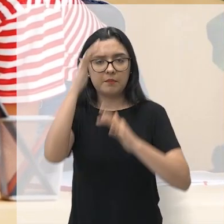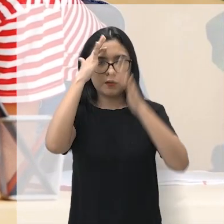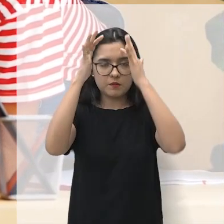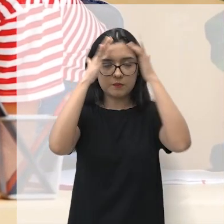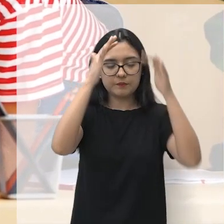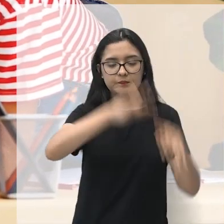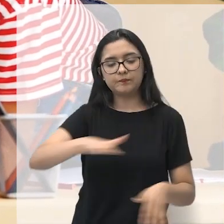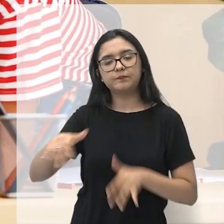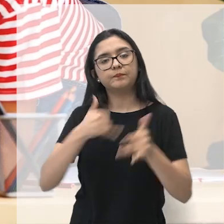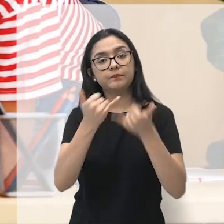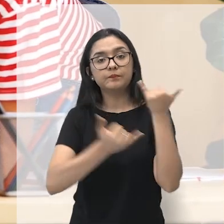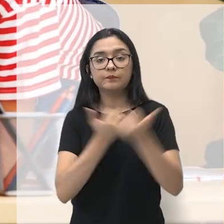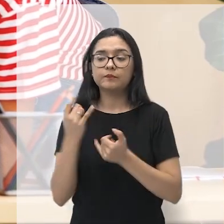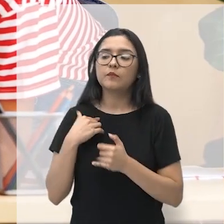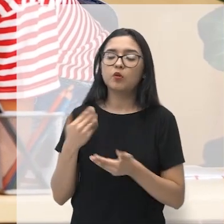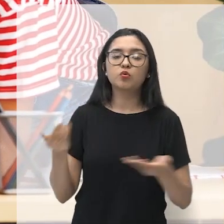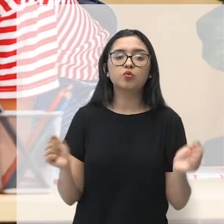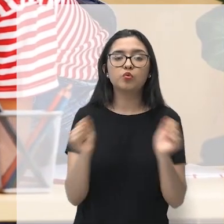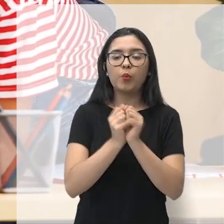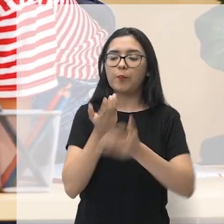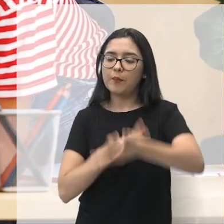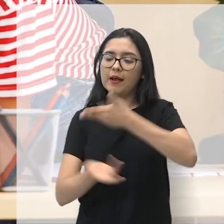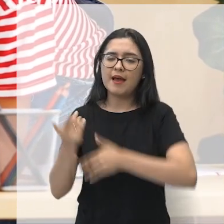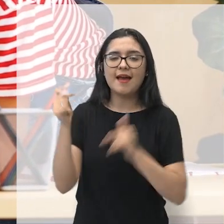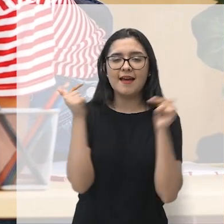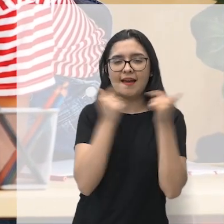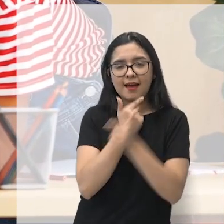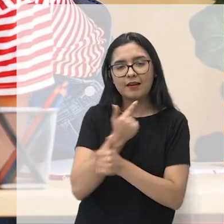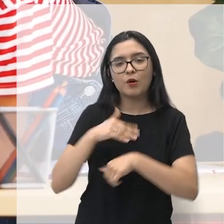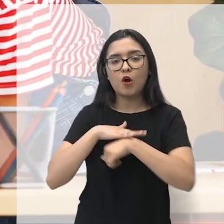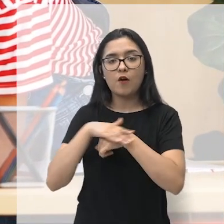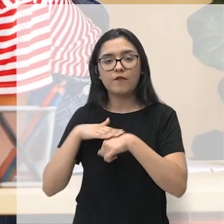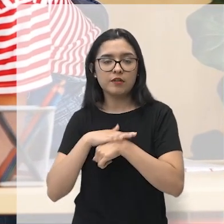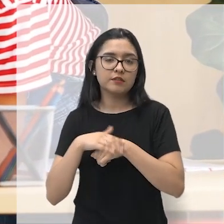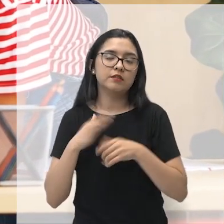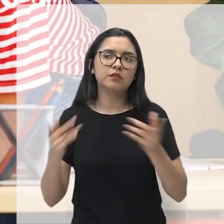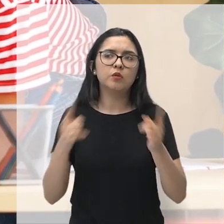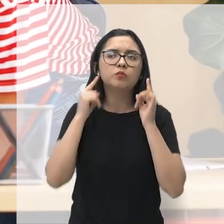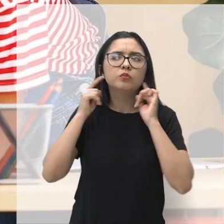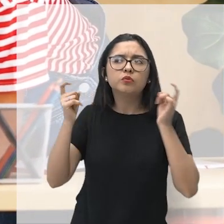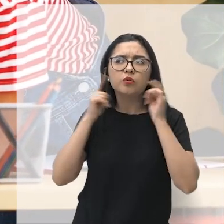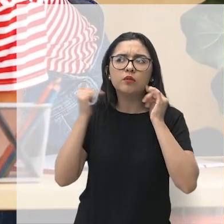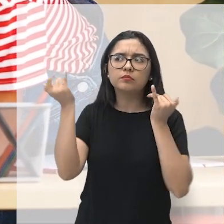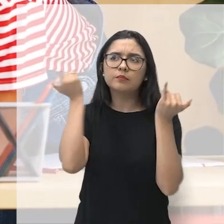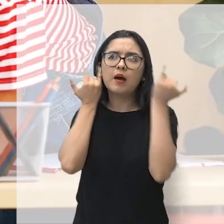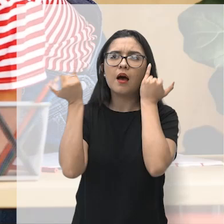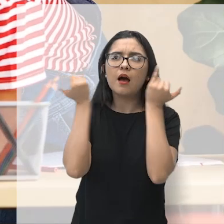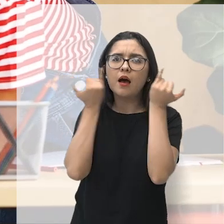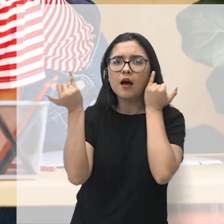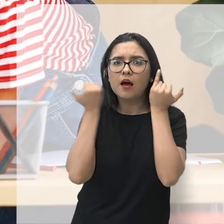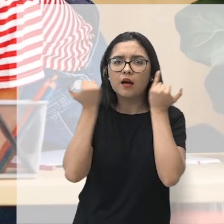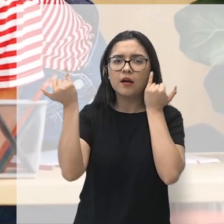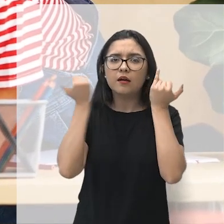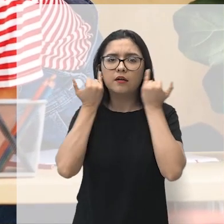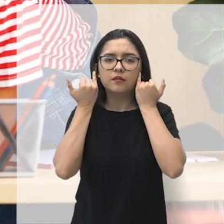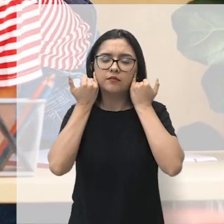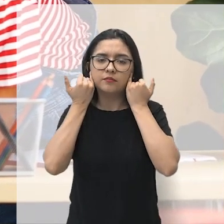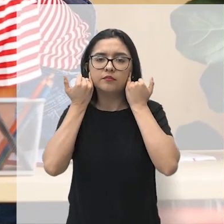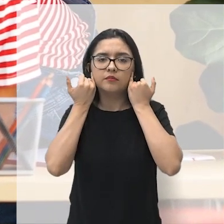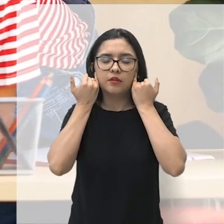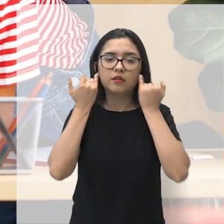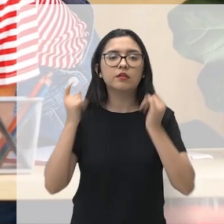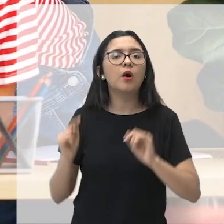uma criança brincando com amigos, rindo e conversando. Os sons da conversa chegam aos seus ouvidos, os